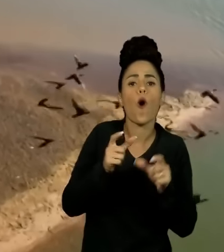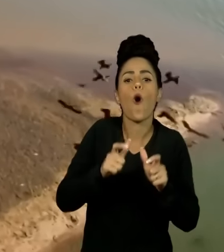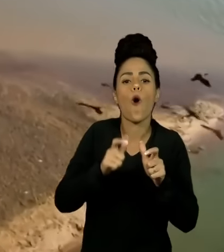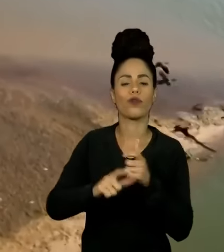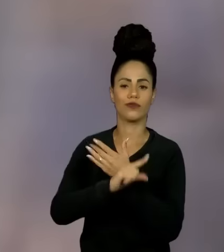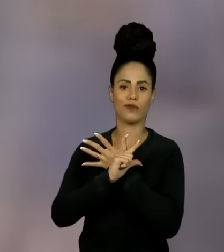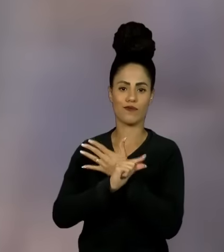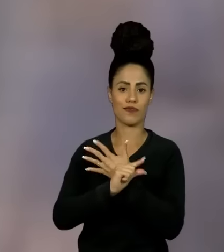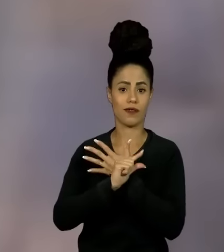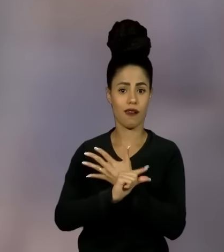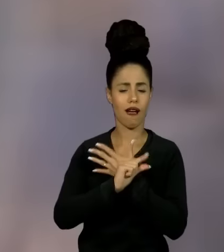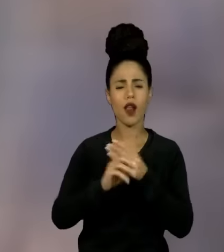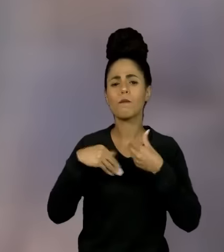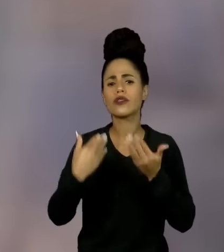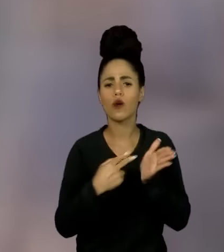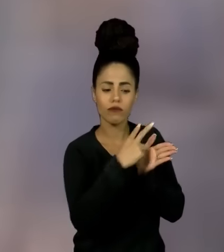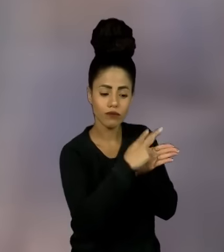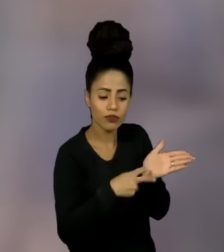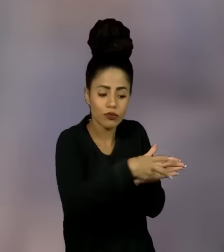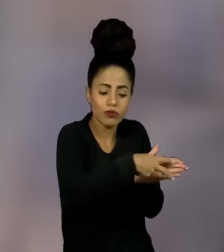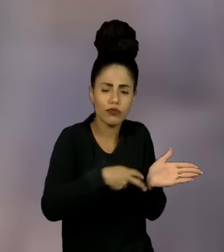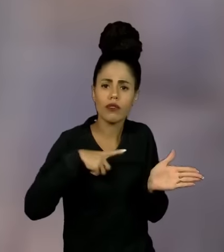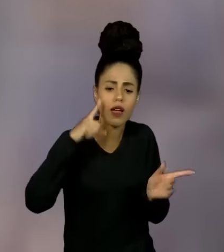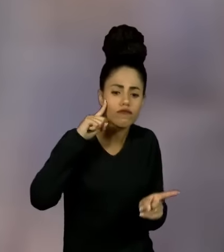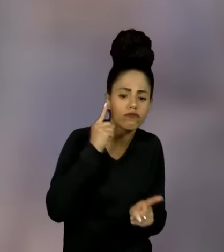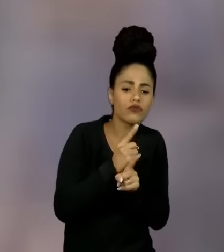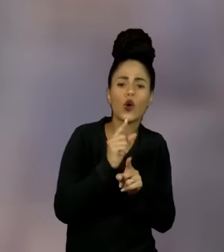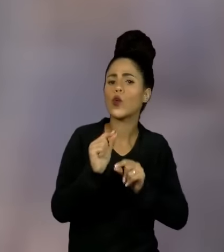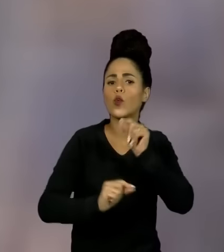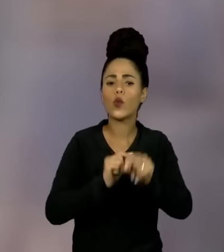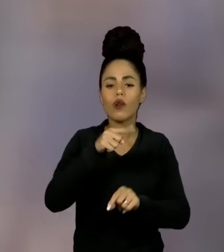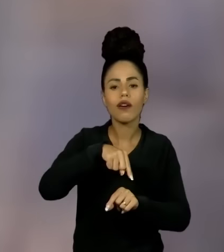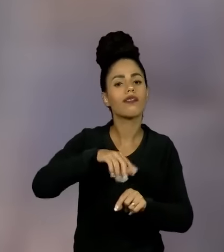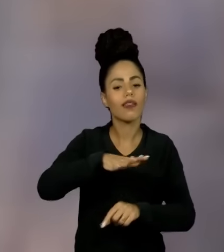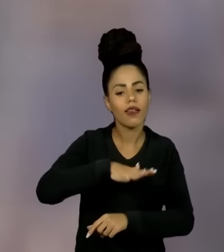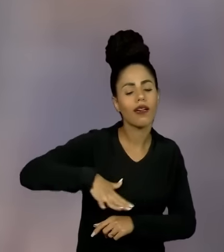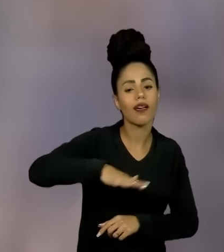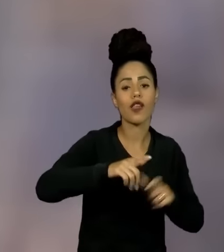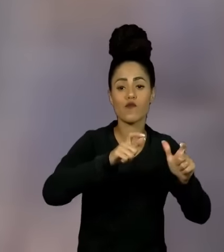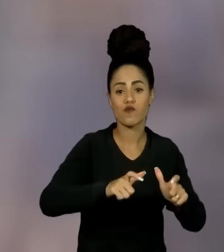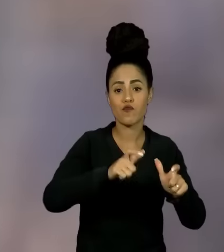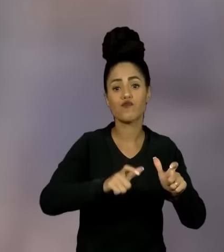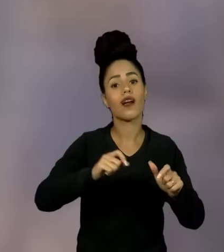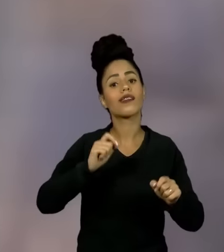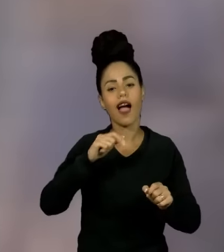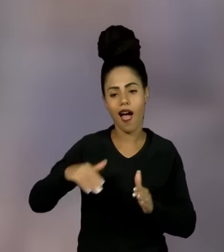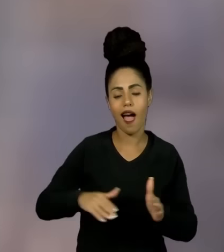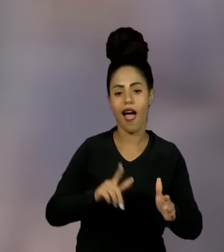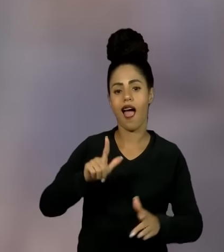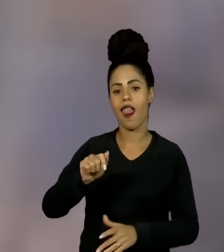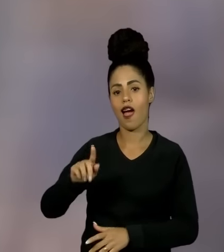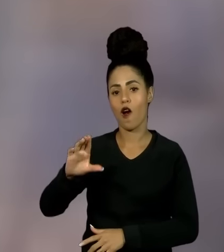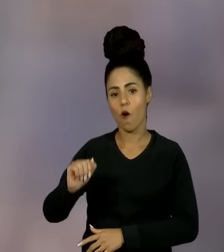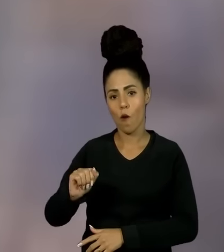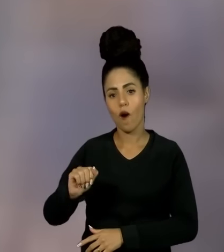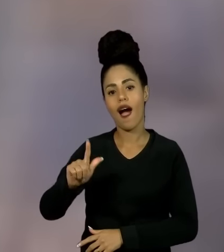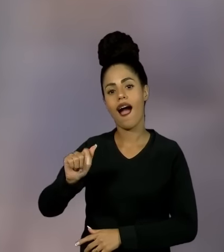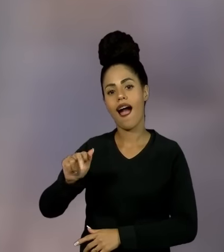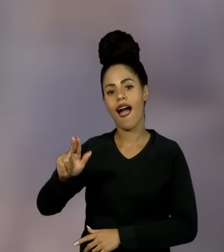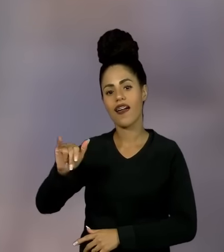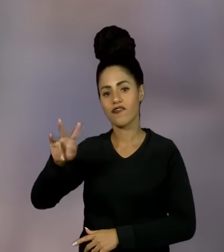Pantanal. As pinturas e gravuras rupestres se concentram na região da Lagoa Gaiva e nos morros do Letreiro